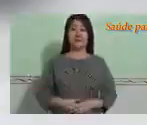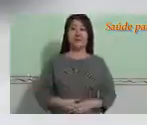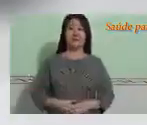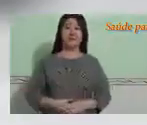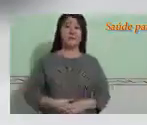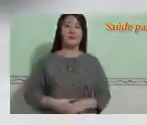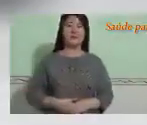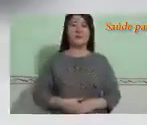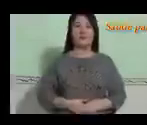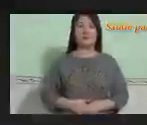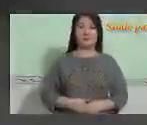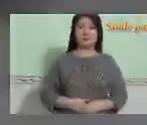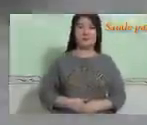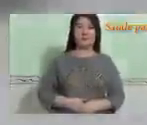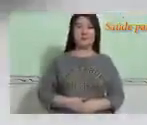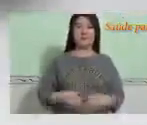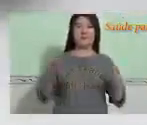ODODENCBACEDILHATIO(ENTRE15E30DIAS).